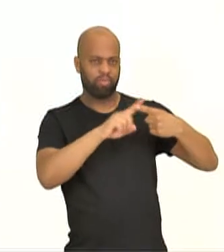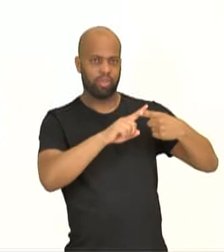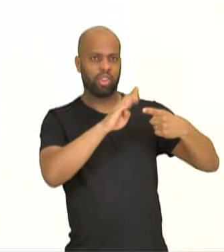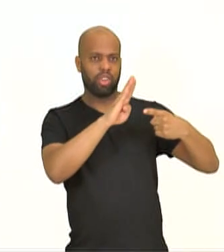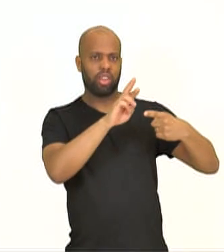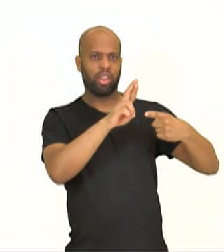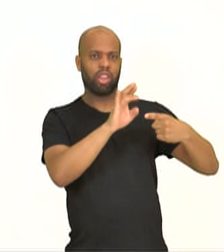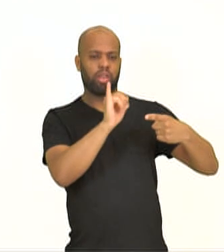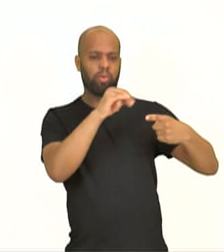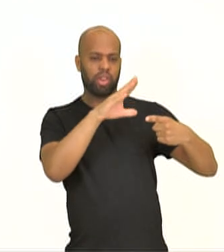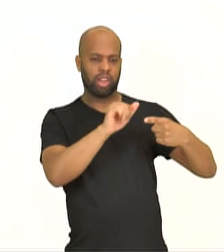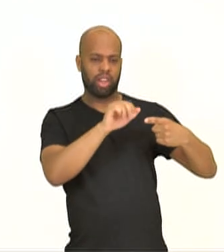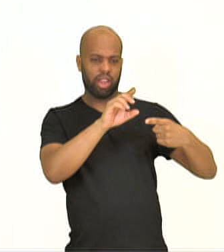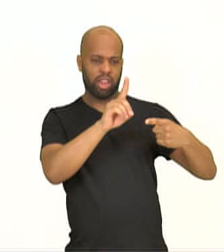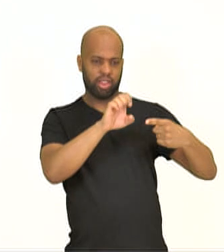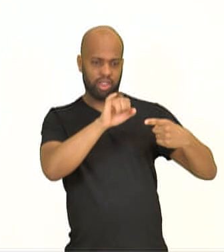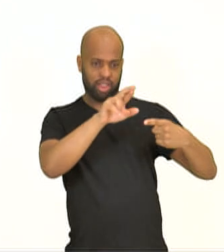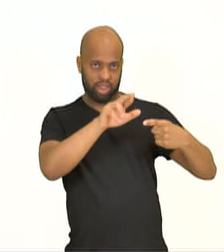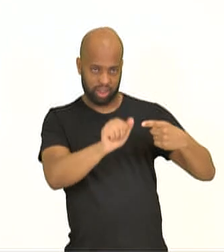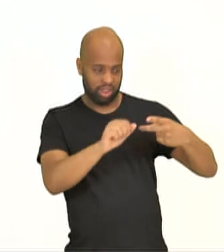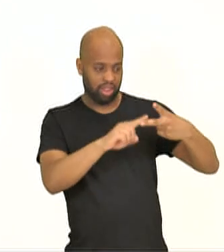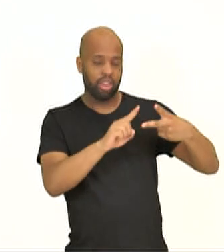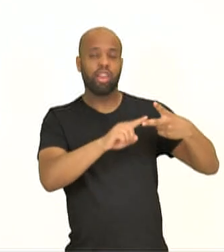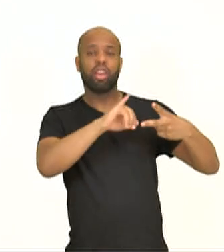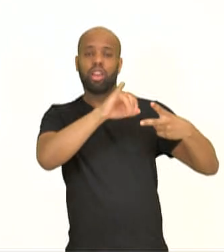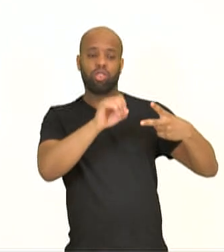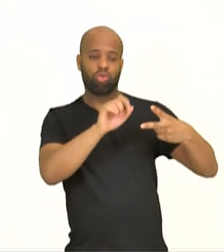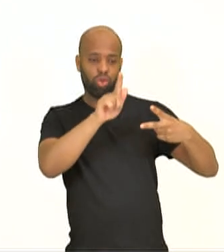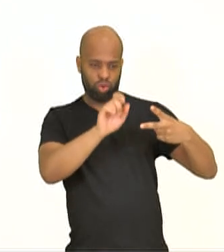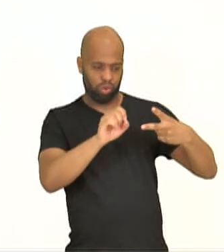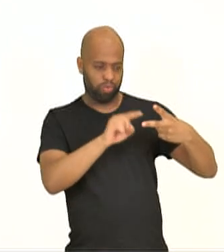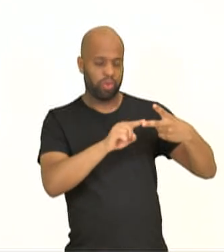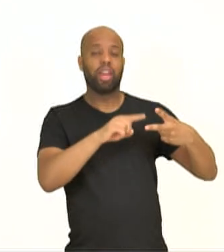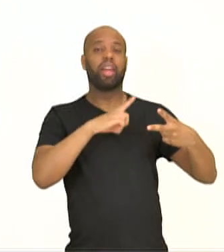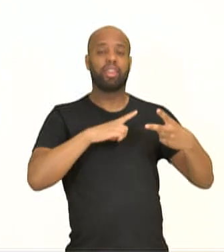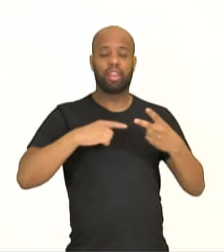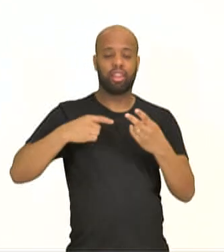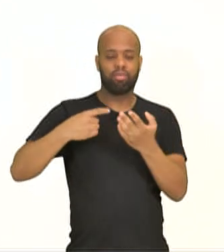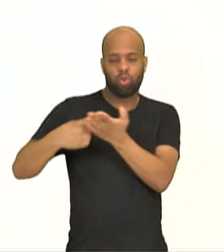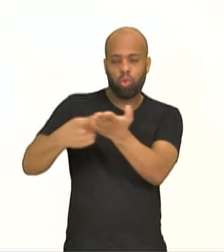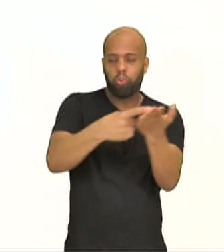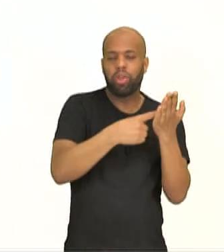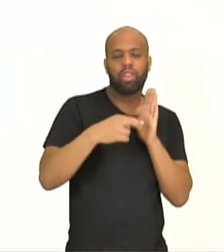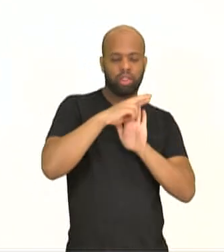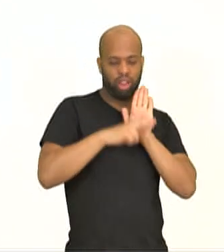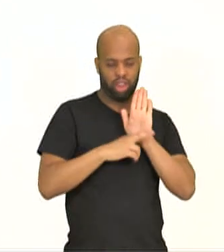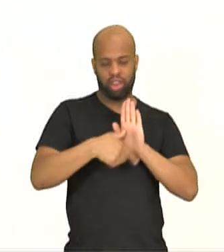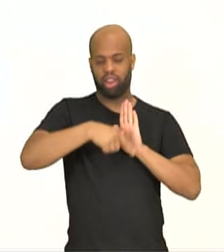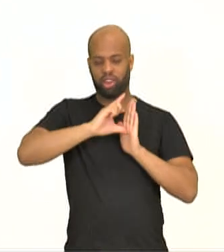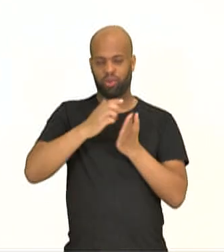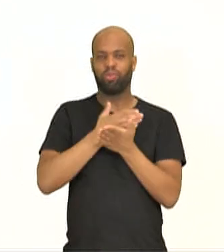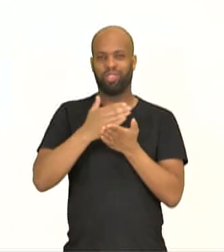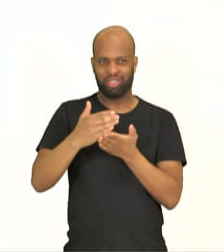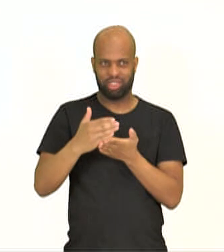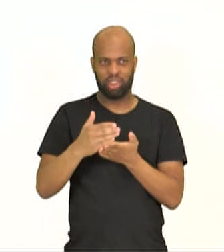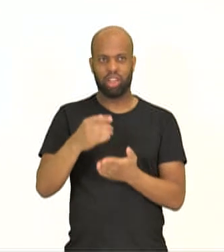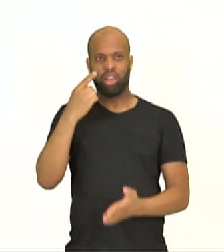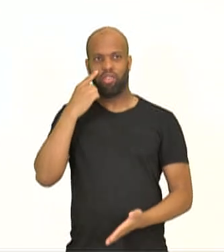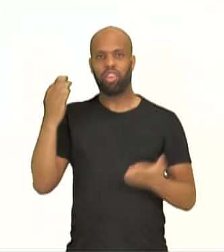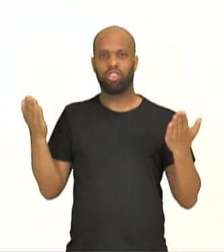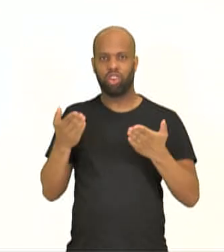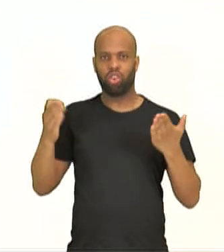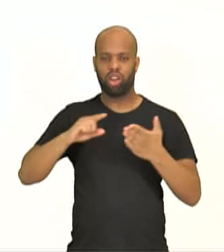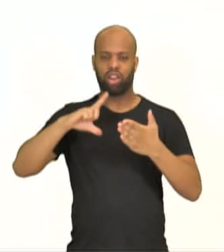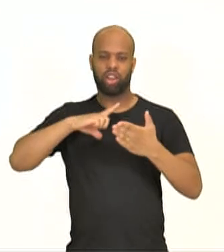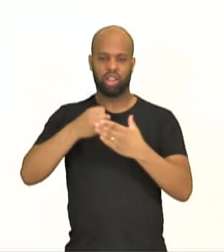jogo? O jogo, ele tem regras combinadas com os colegas antes do início. Eu coloquei até a imagem aqui do Uno, de um